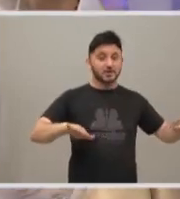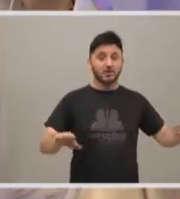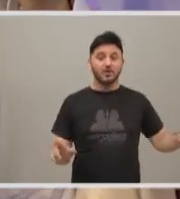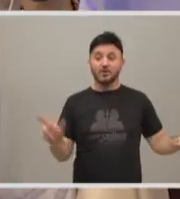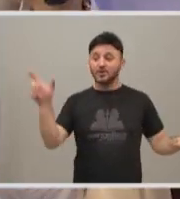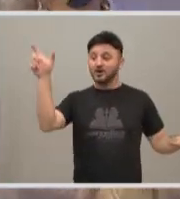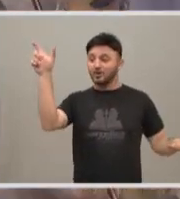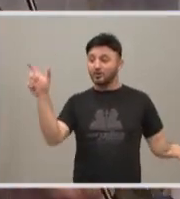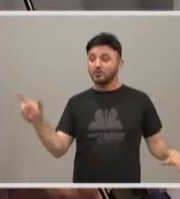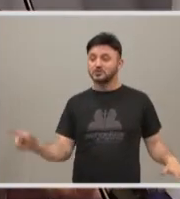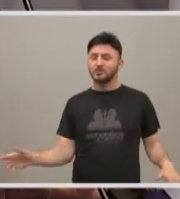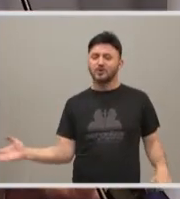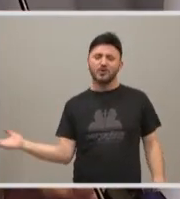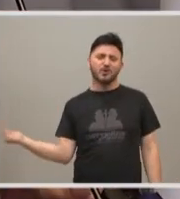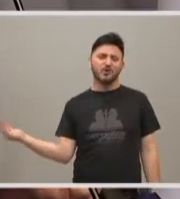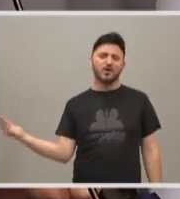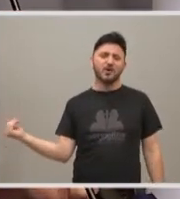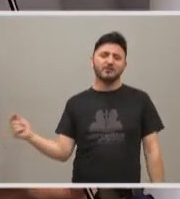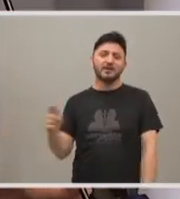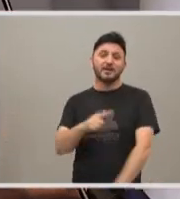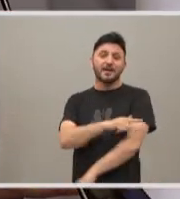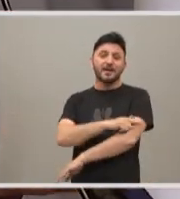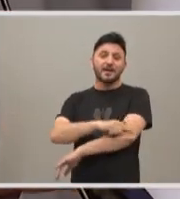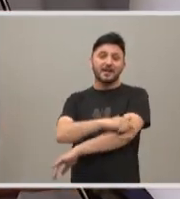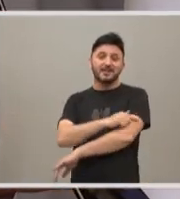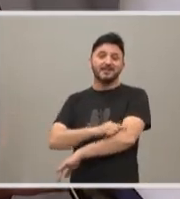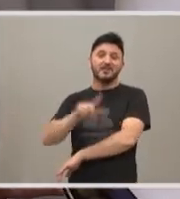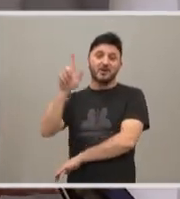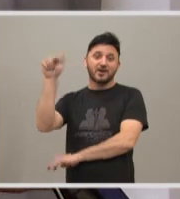apareceu um jovem galileu.